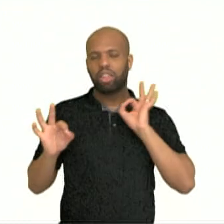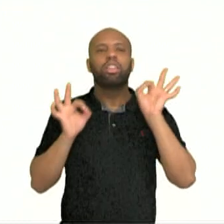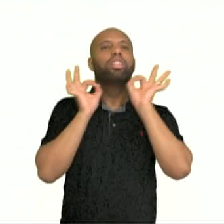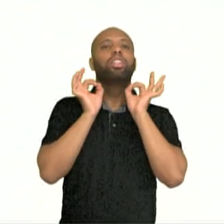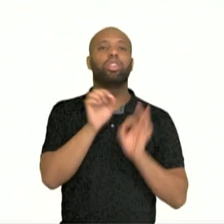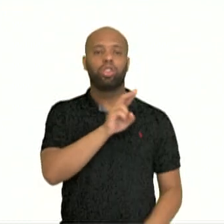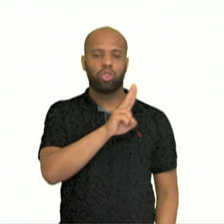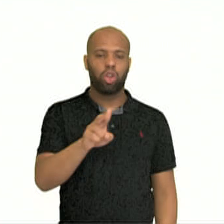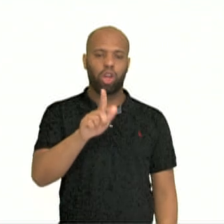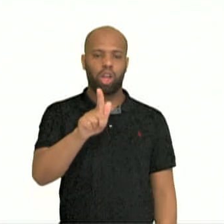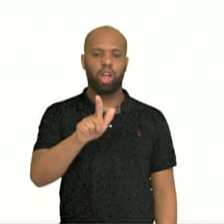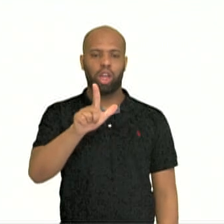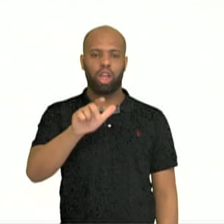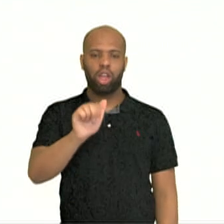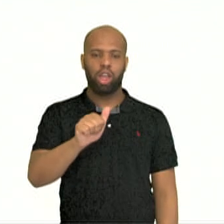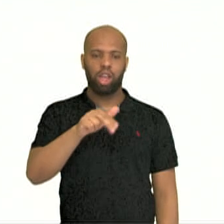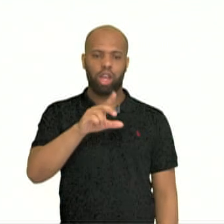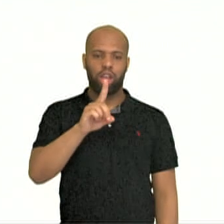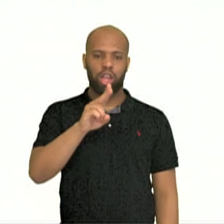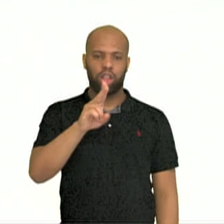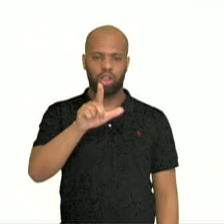esse o serviço do endocrinologista.